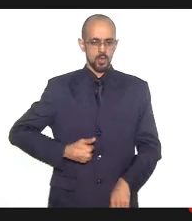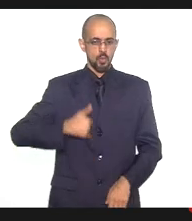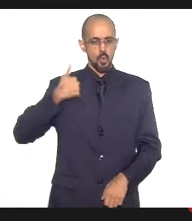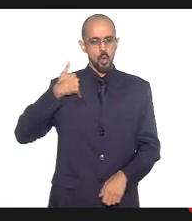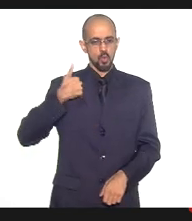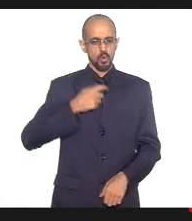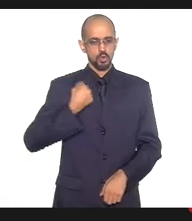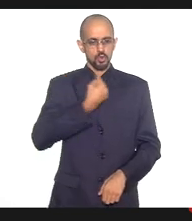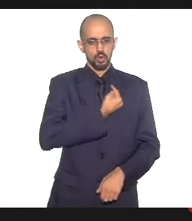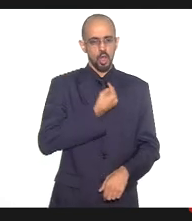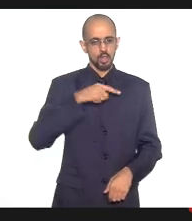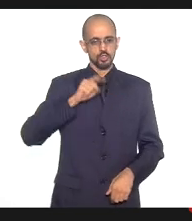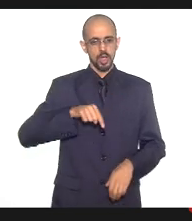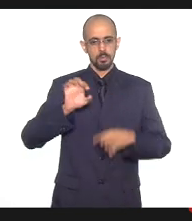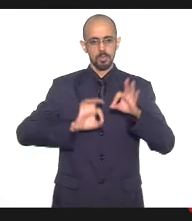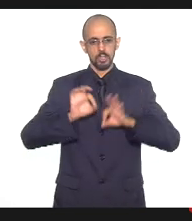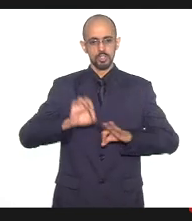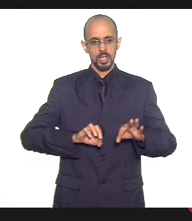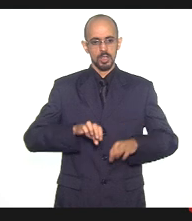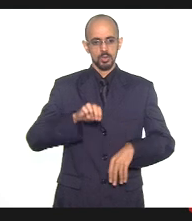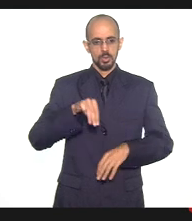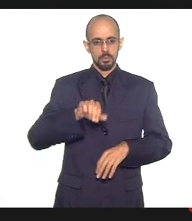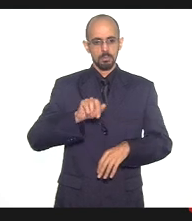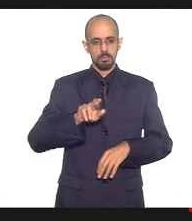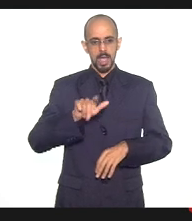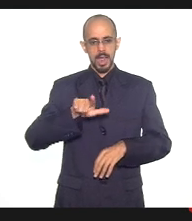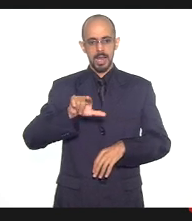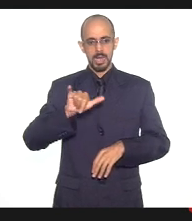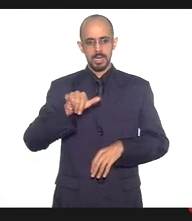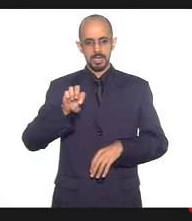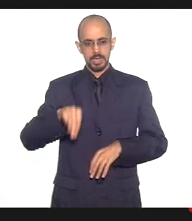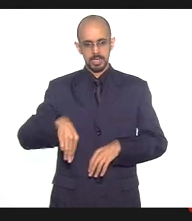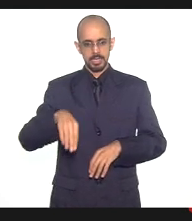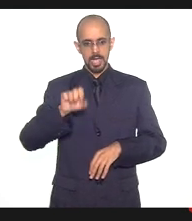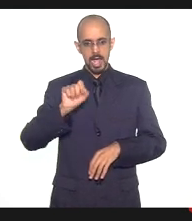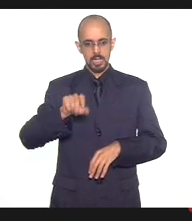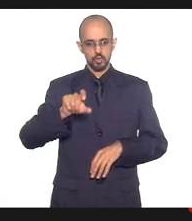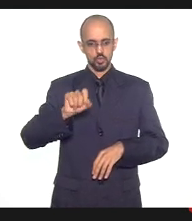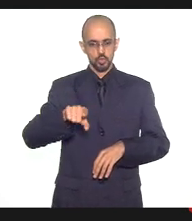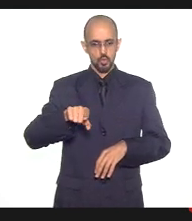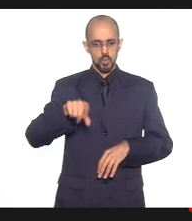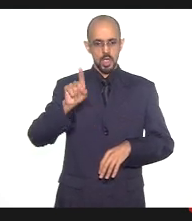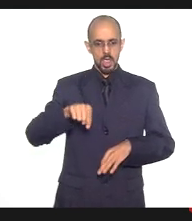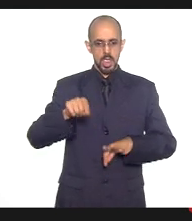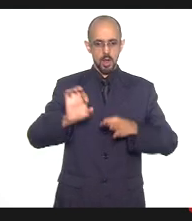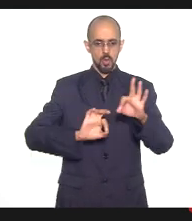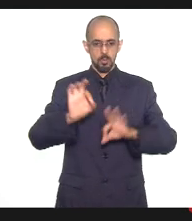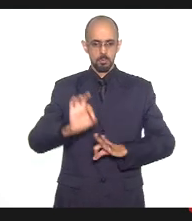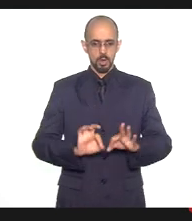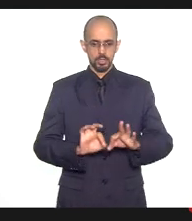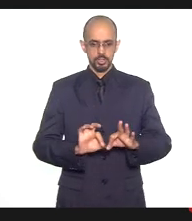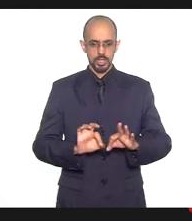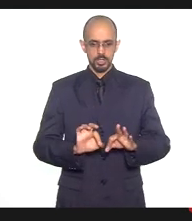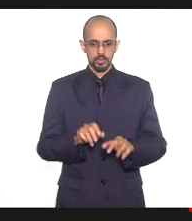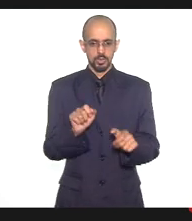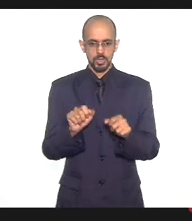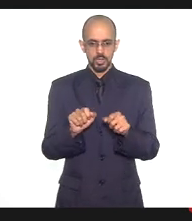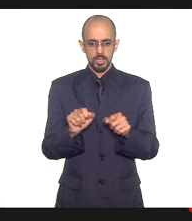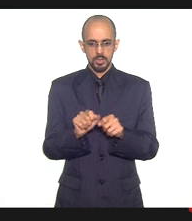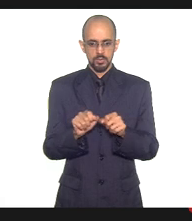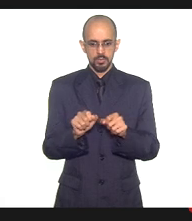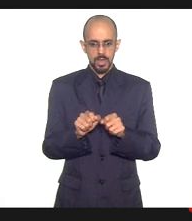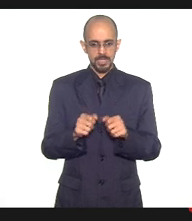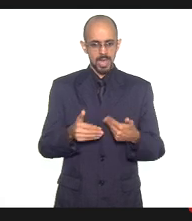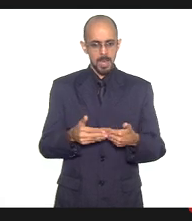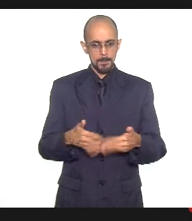Azul. Então, isso aqui é um exemplo concreto, senhoras e senhores, de um projeto conectado diretamente à abertura do mercado de gás no